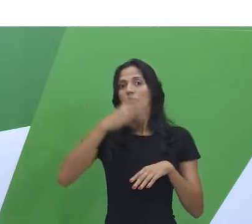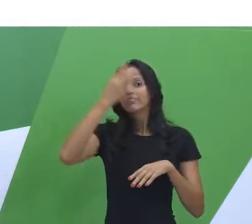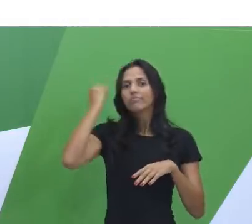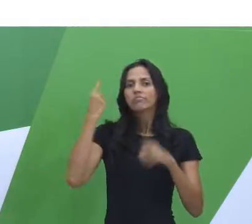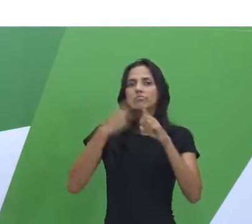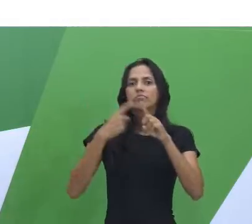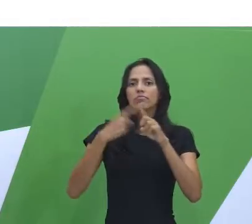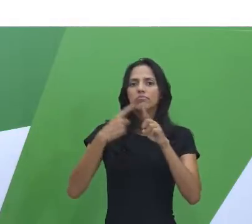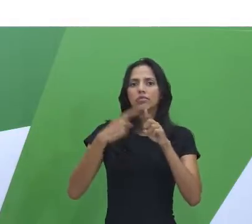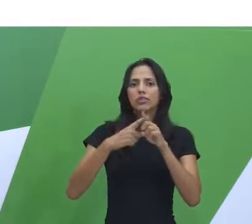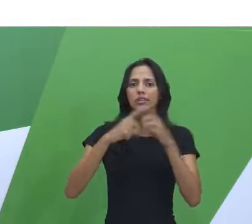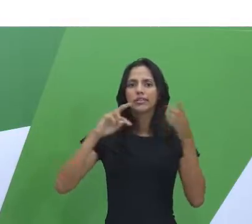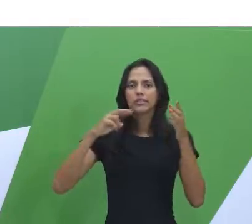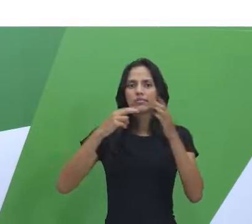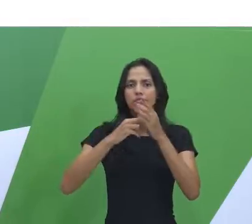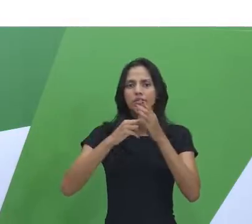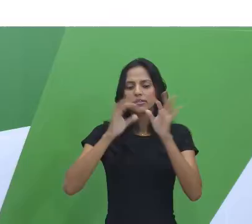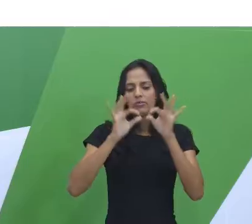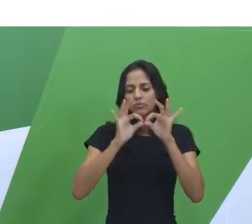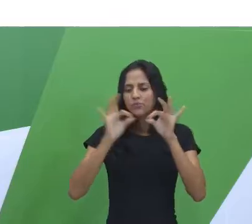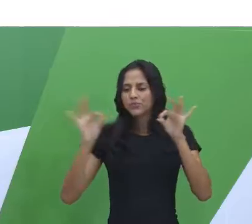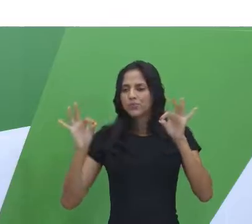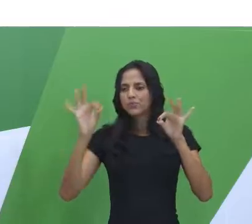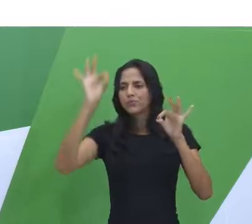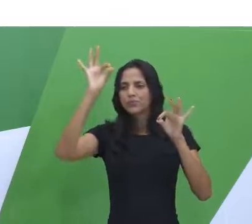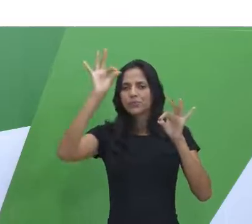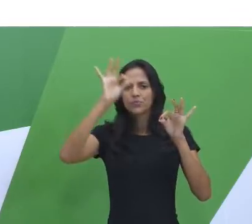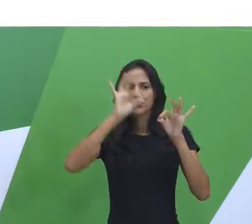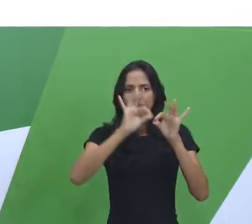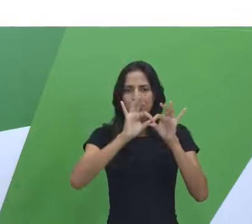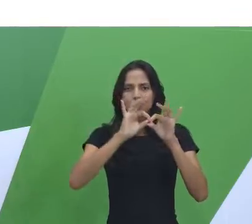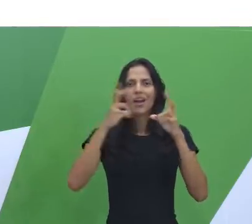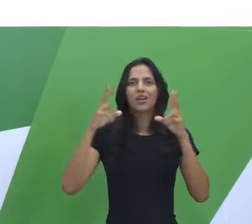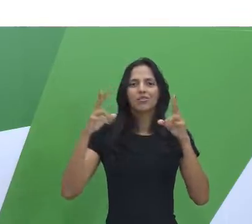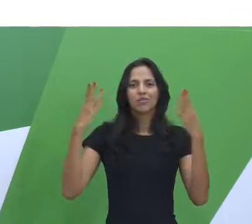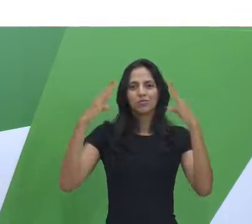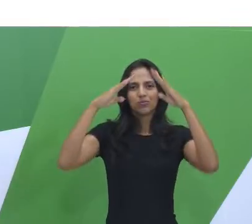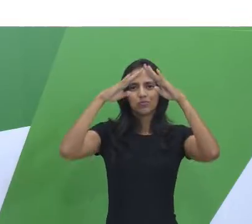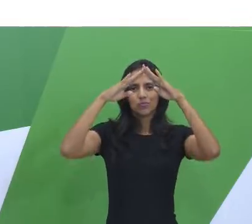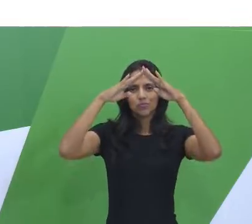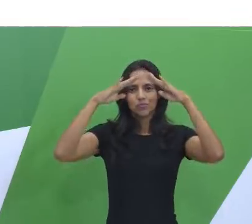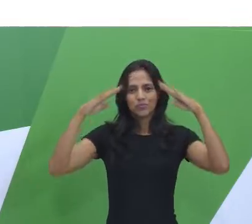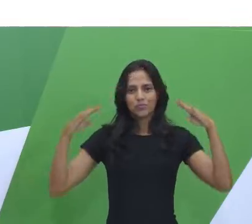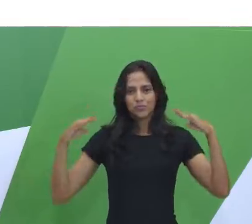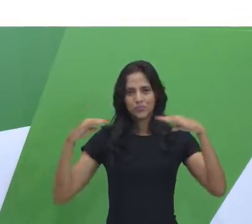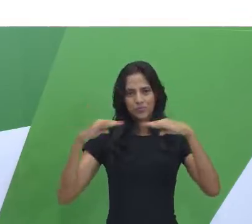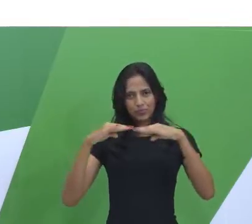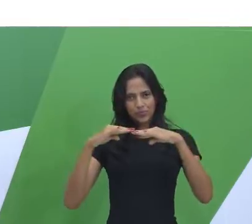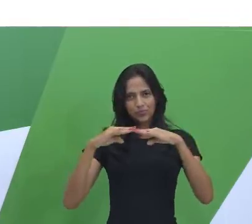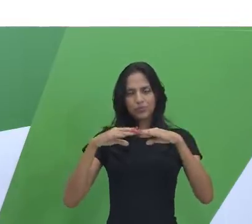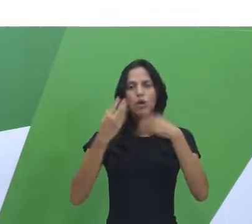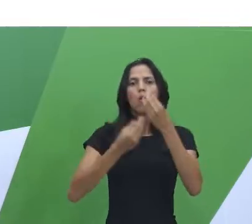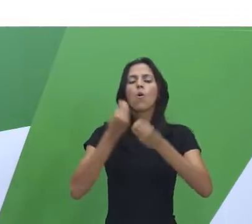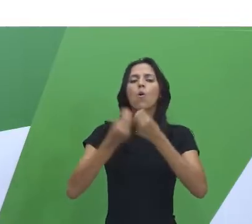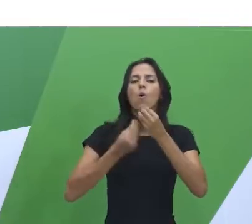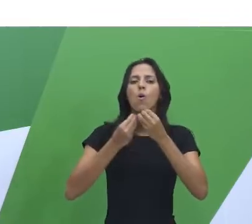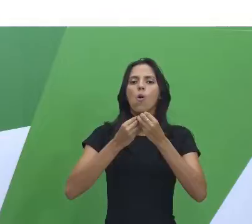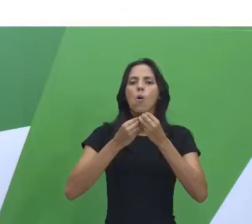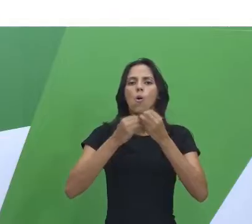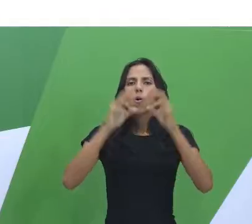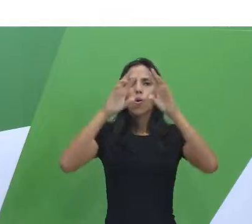dos triângulos. Então, por que o triângulo foi tão importante? Como surgiu essa ideia